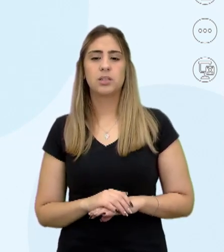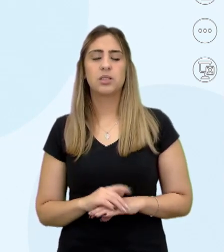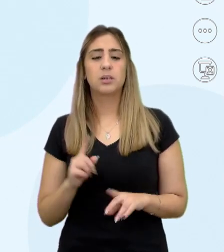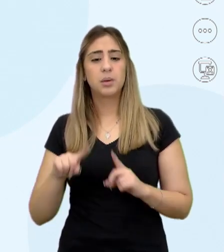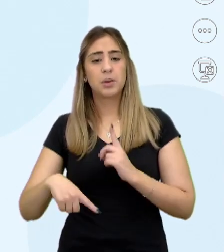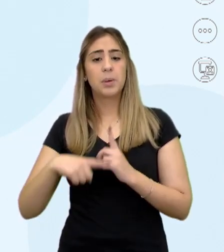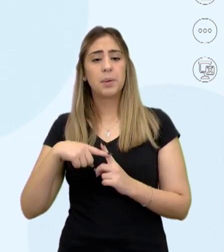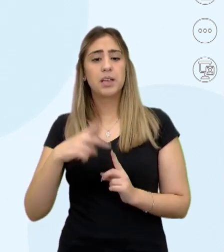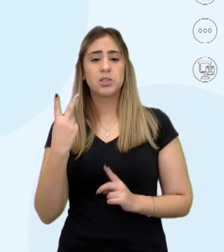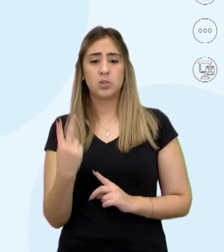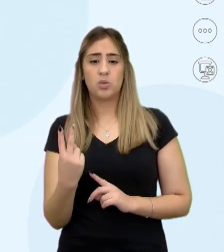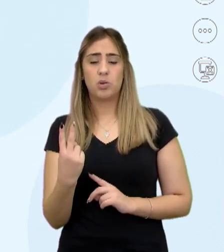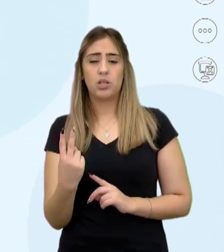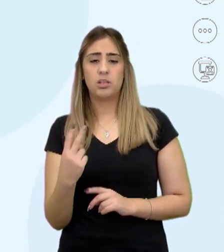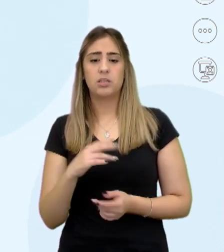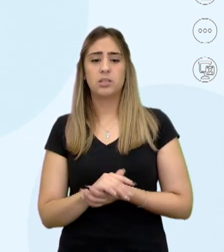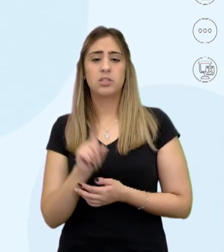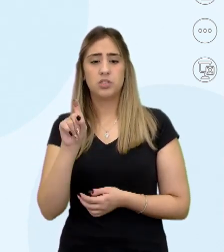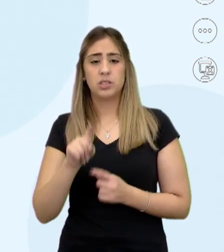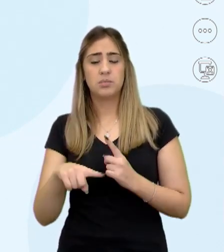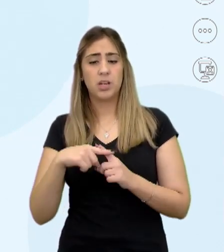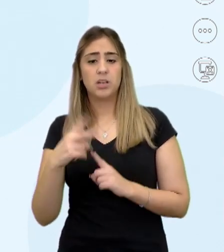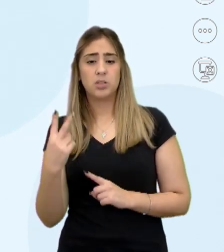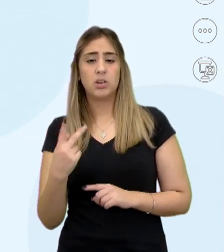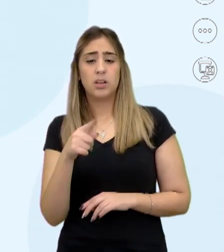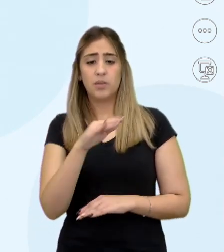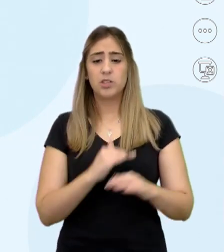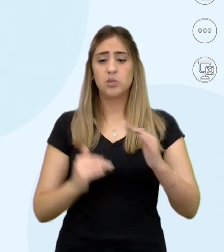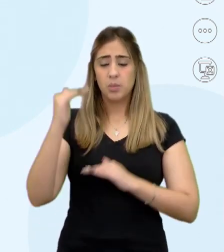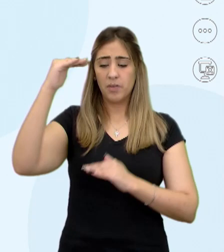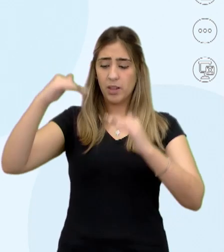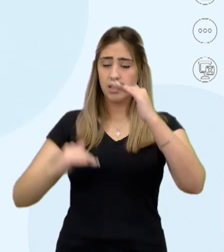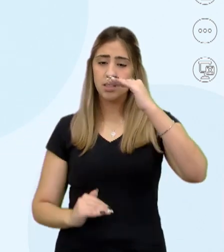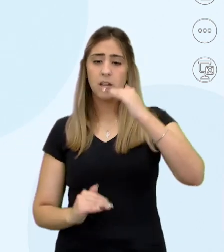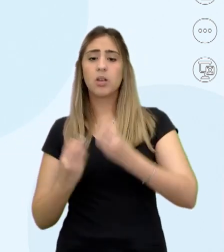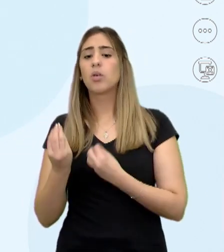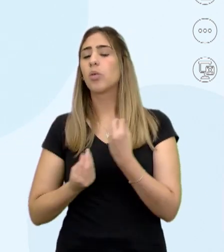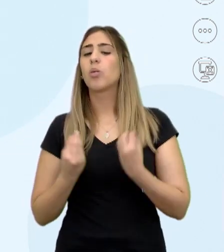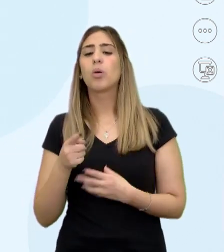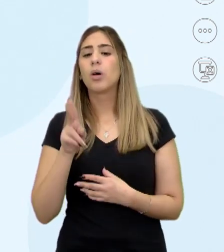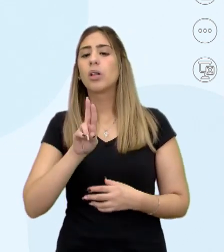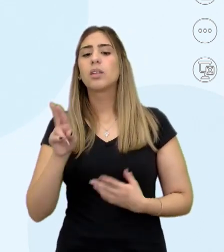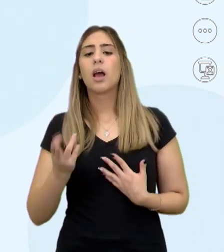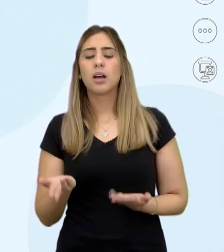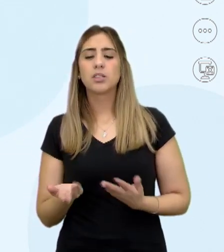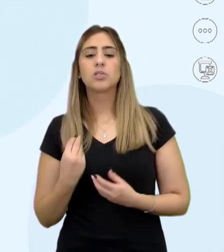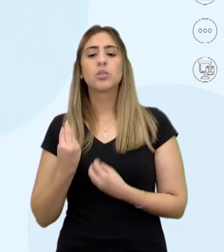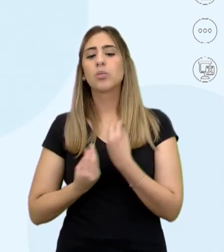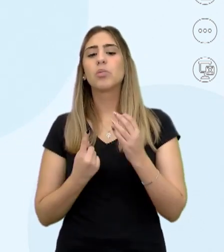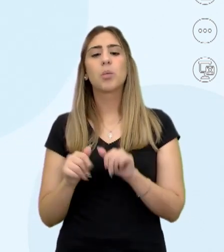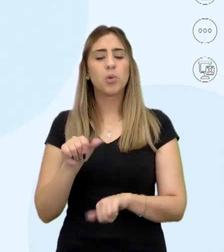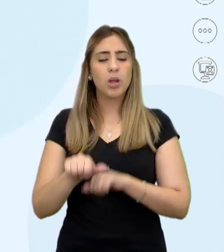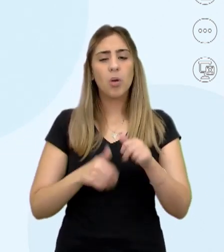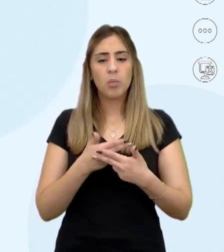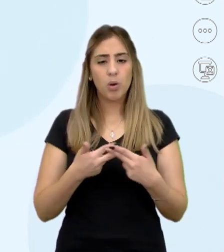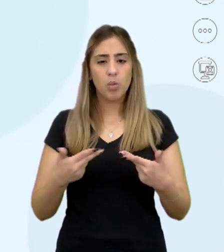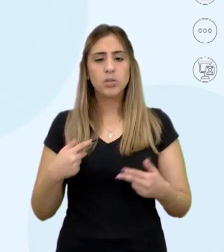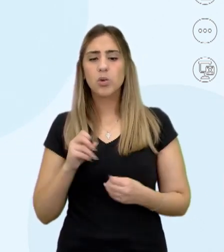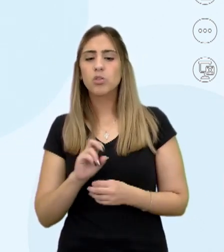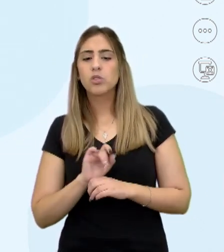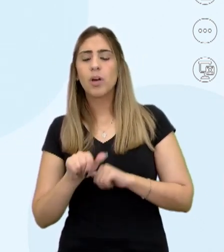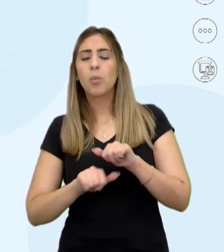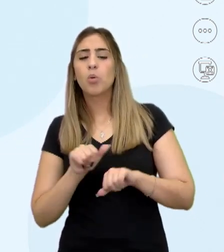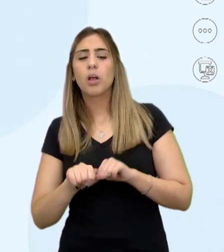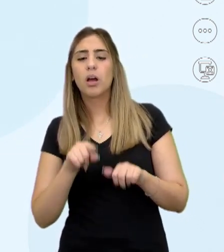x mais 2. Como que é esse gráfico? Ele vai subir? Ele vai descer? Quantas unidades? Vai multiplicar alguma coisa ou ele vai ficar igualzinho, só